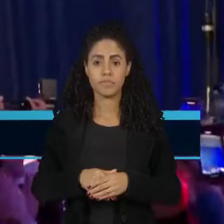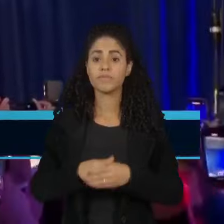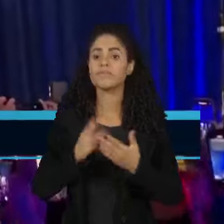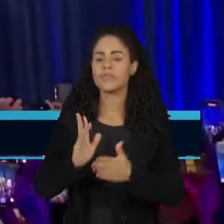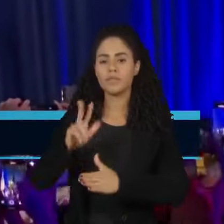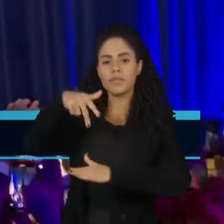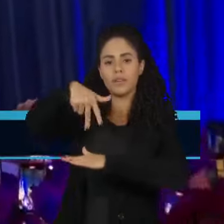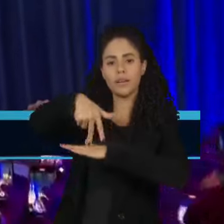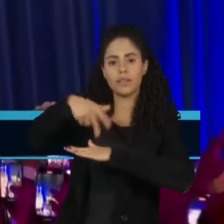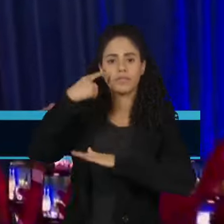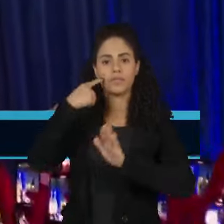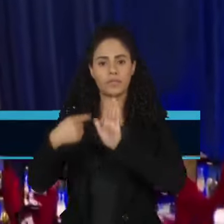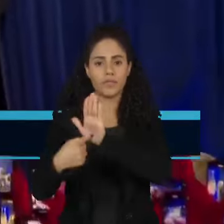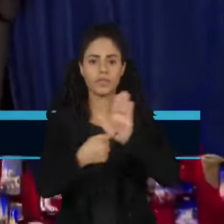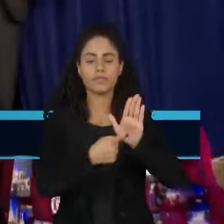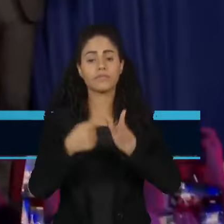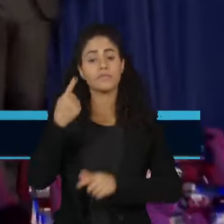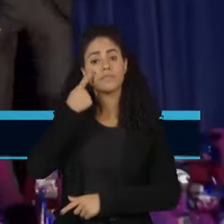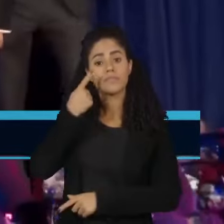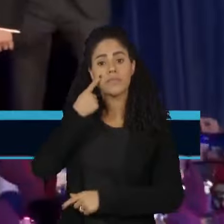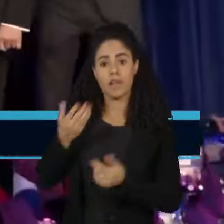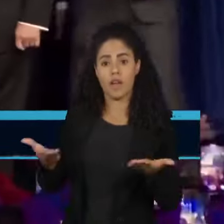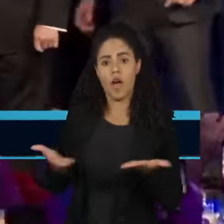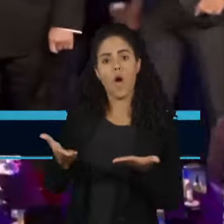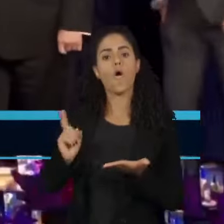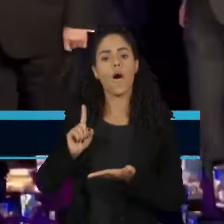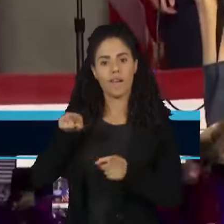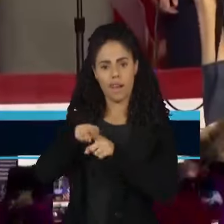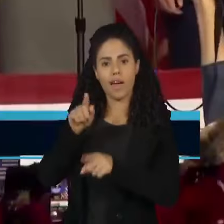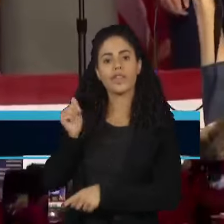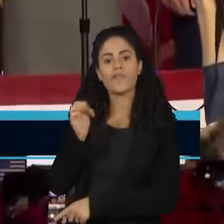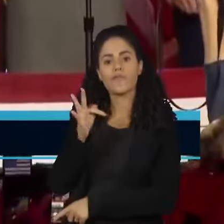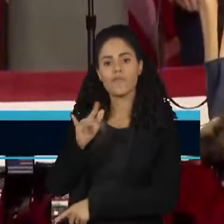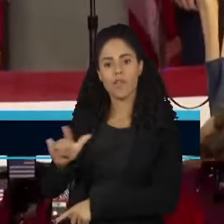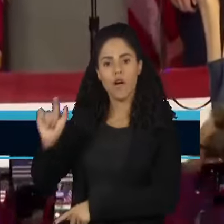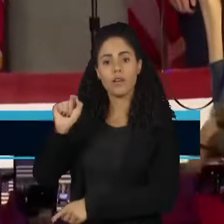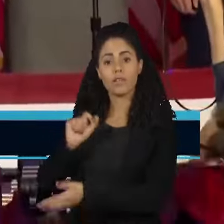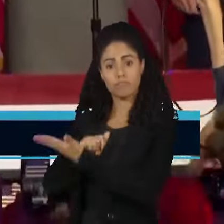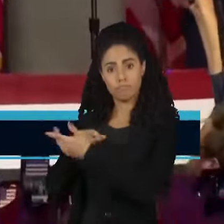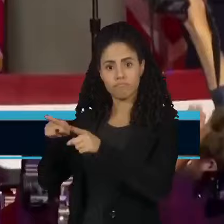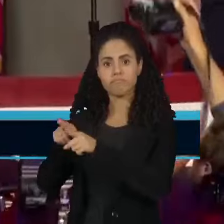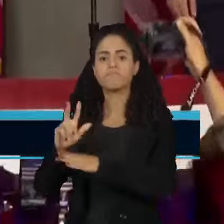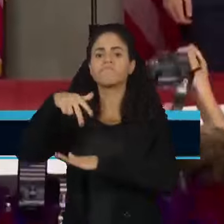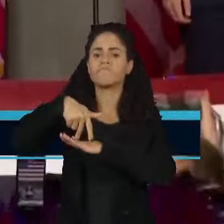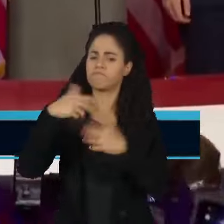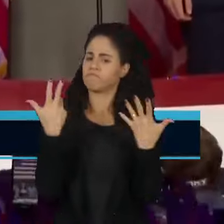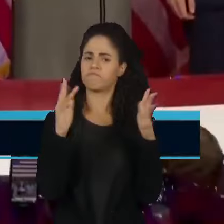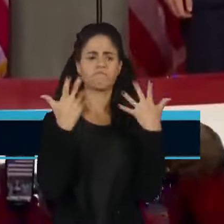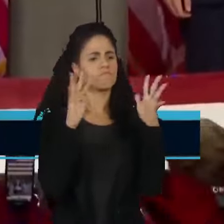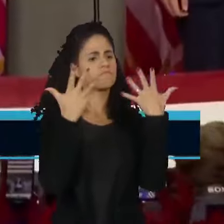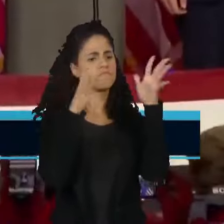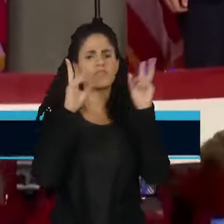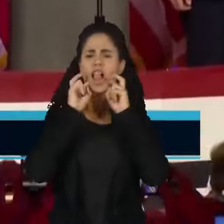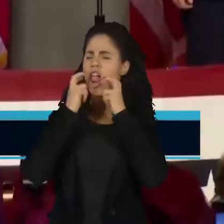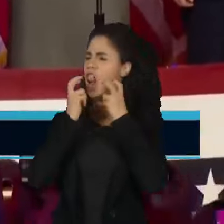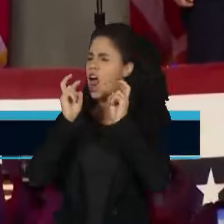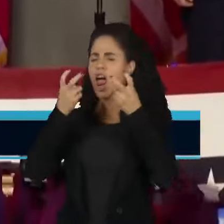Subiu ao palco na festa de comemoração em West Palm Beach, na Flórida, Donald Trump foi recebido com aplausos e